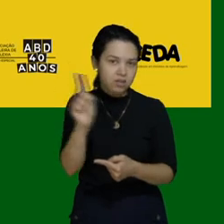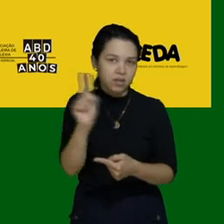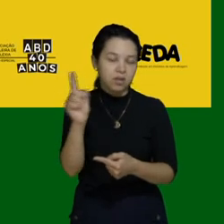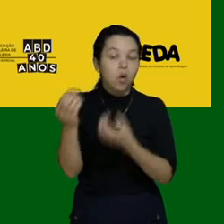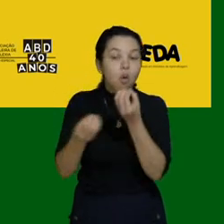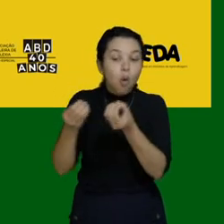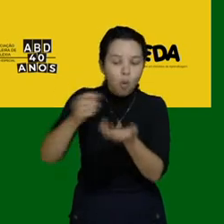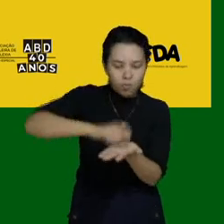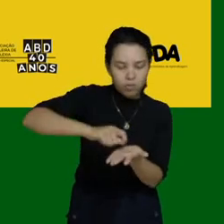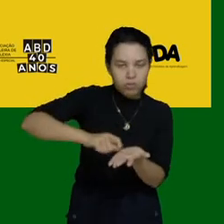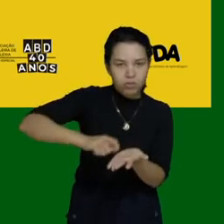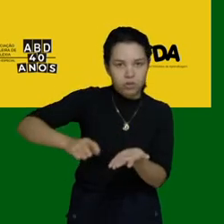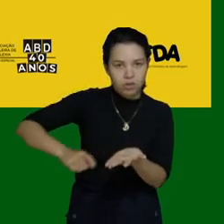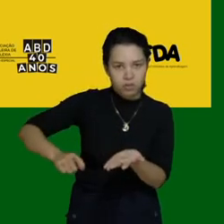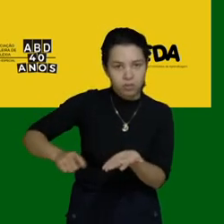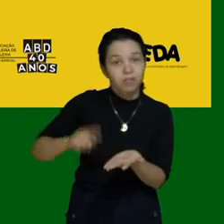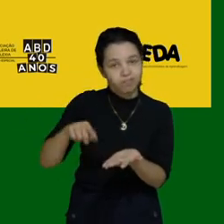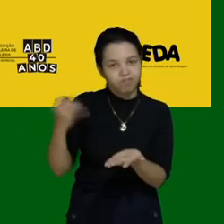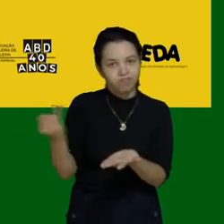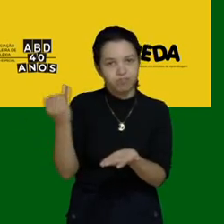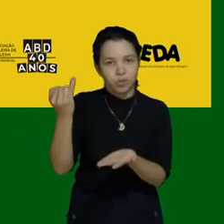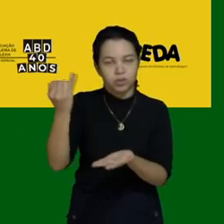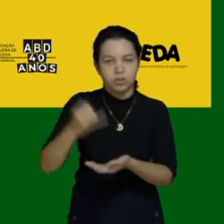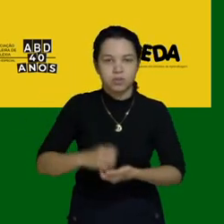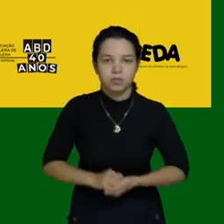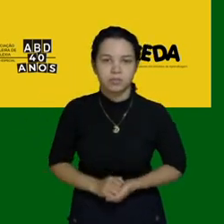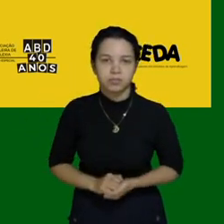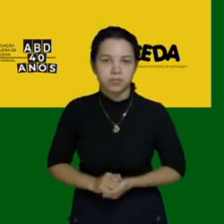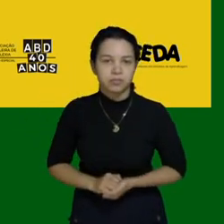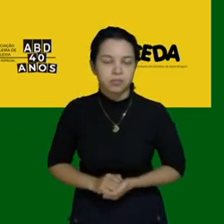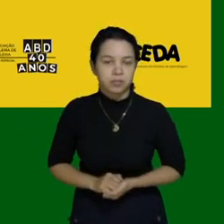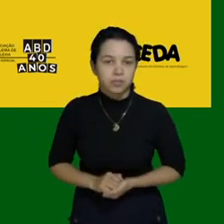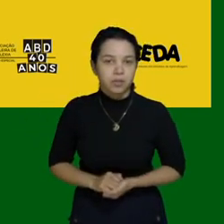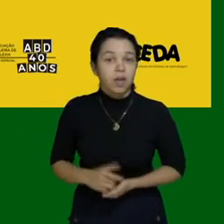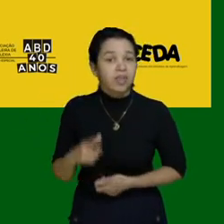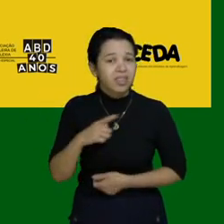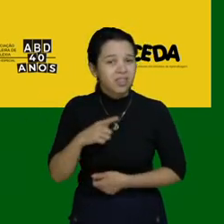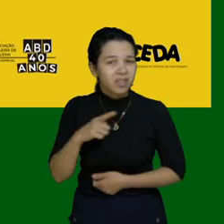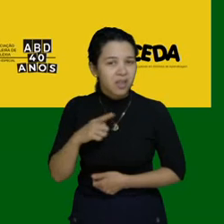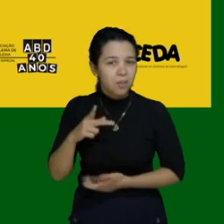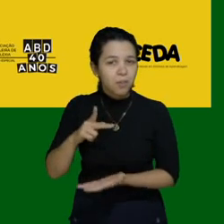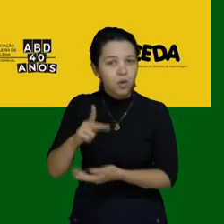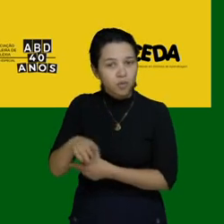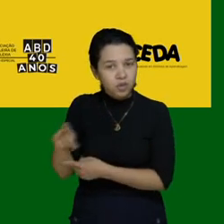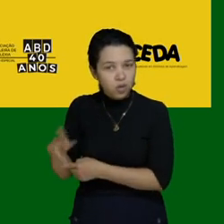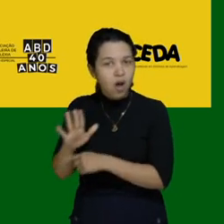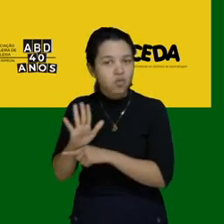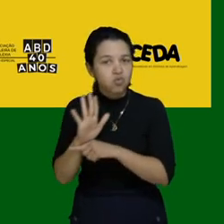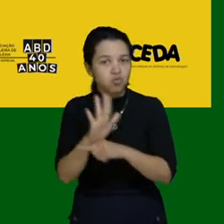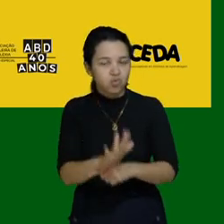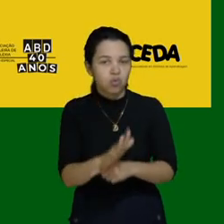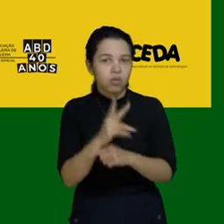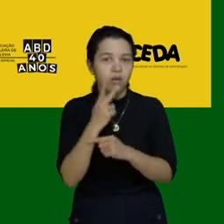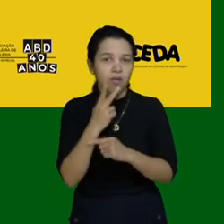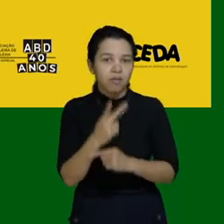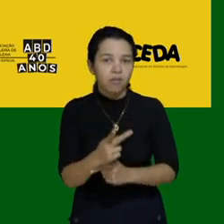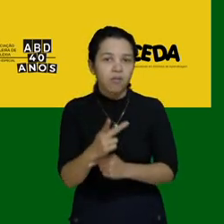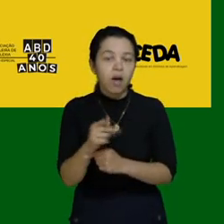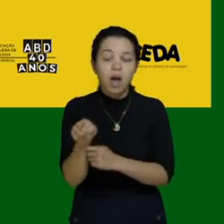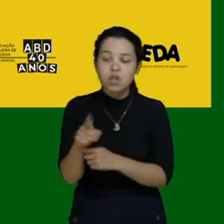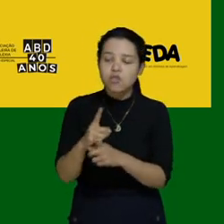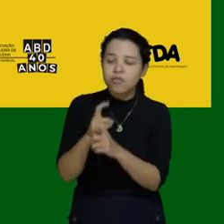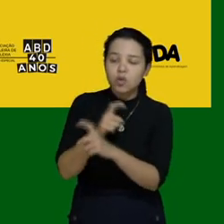também para essas palavras né E tem professores que ajudam também Fala assim Angela Qual é a dificuldade